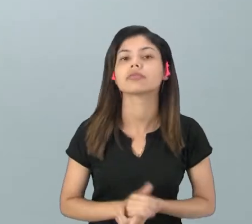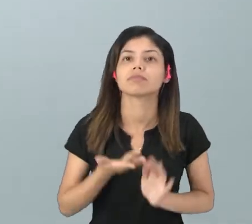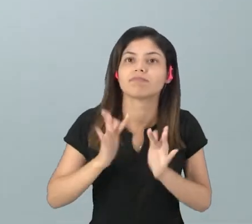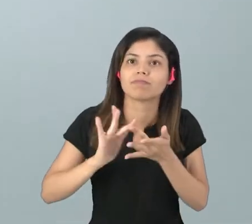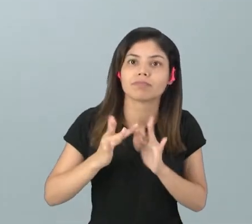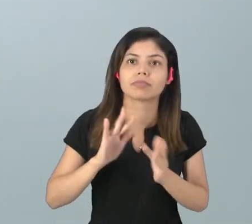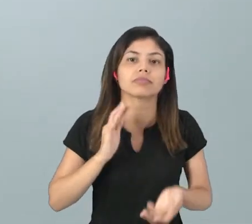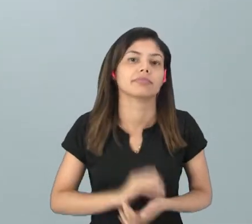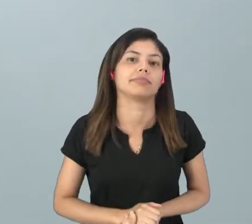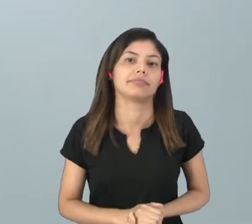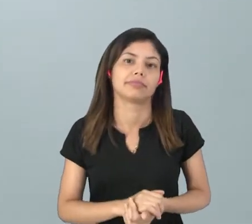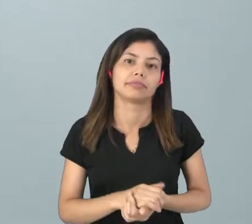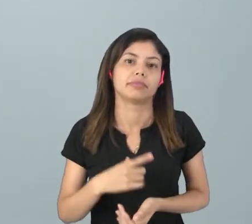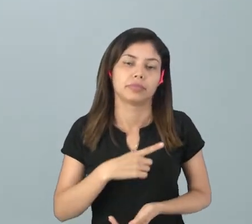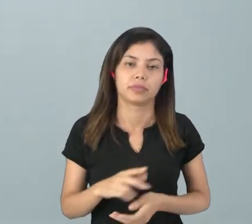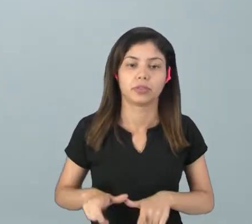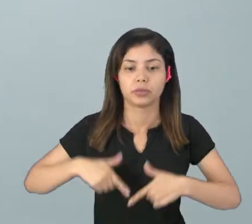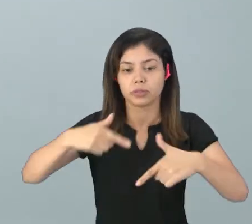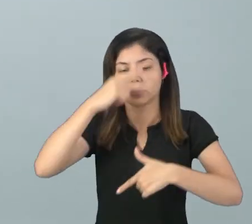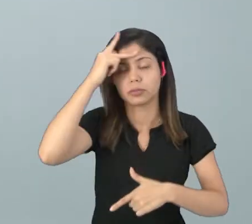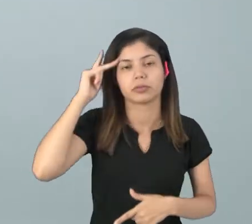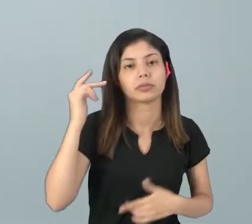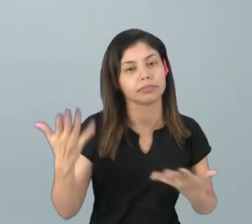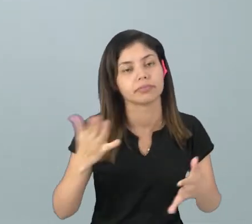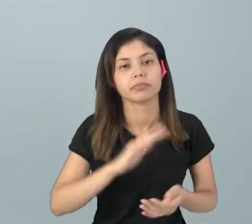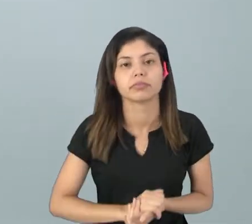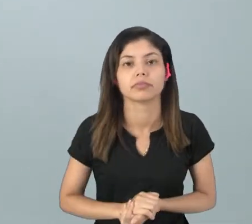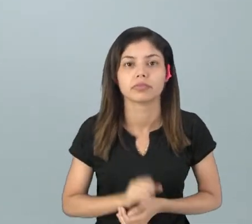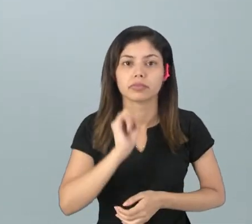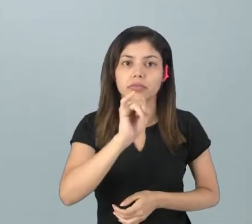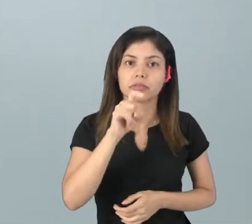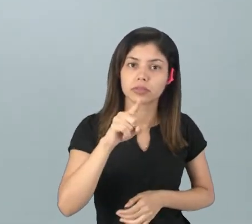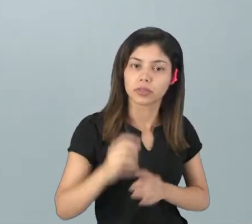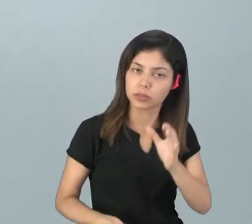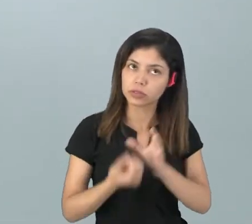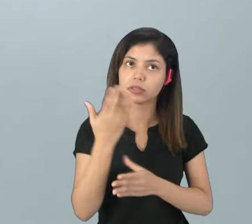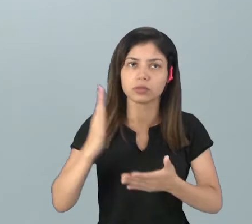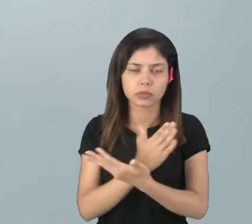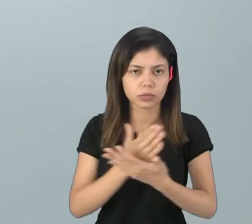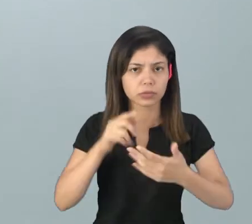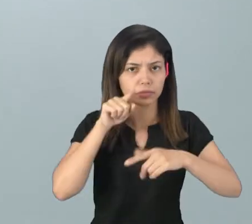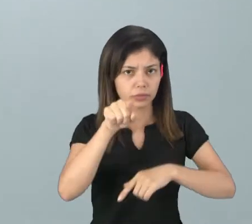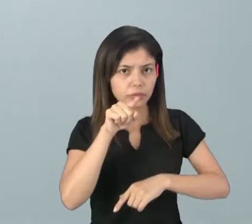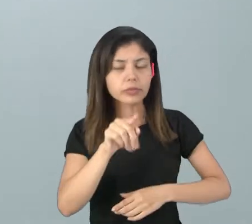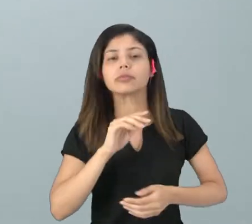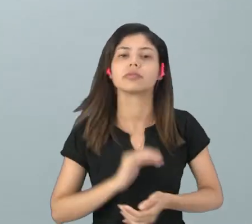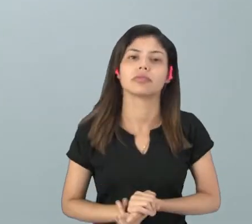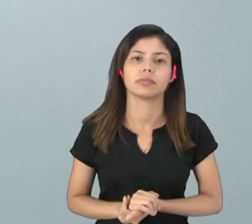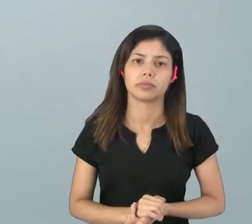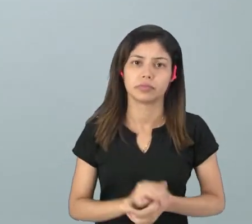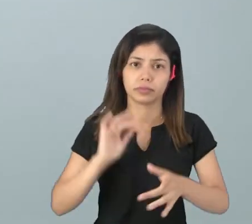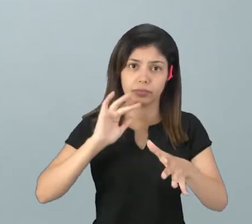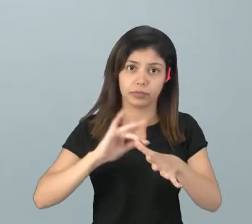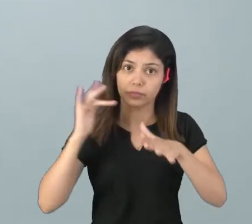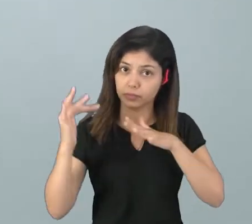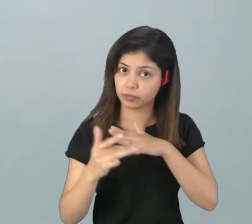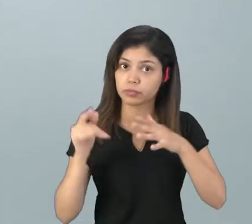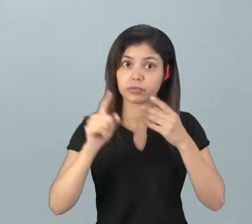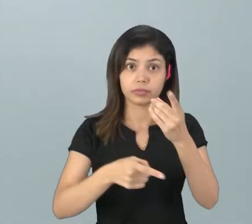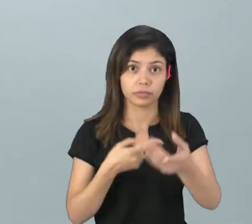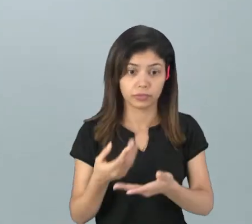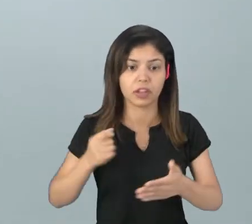estão salvando vida, estão lutando pela vida das pessoas. Então, se surgir alguma coisa aí nas suas mídias sociais que